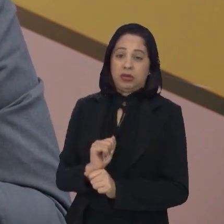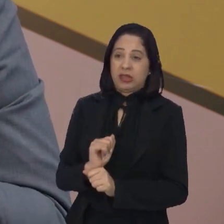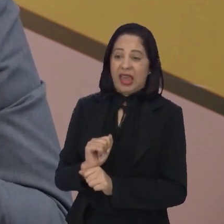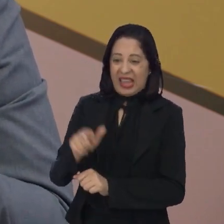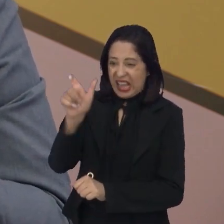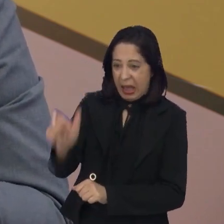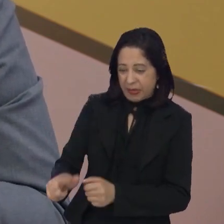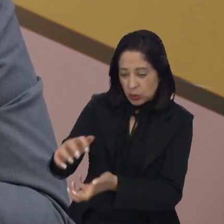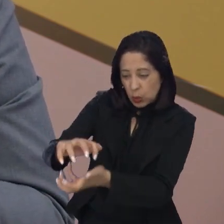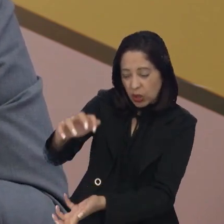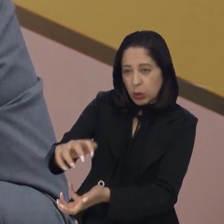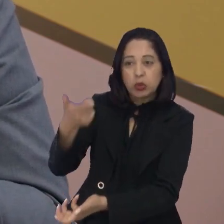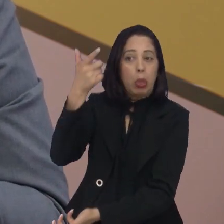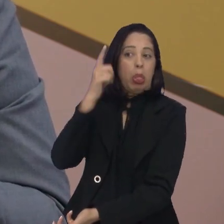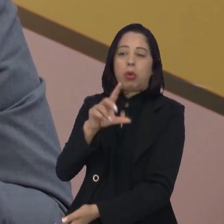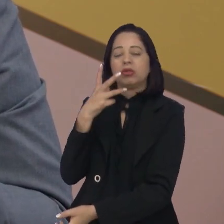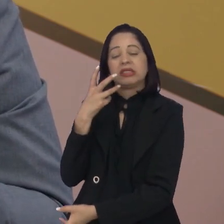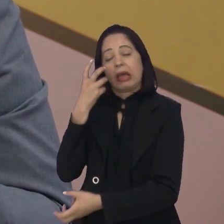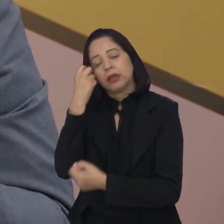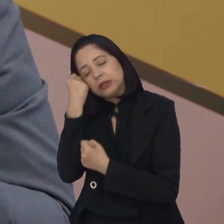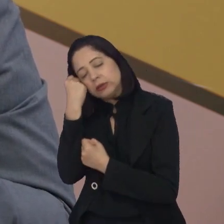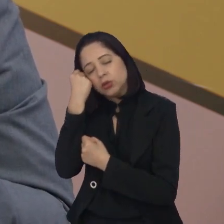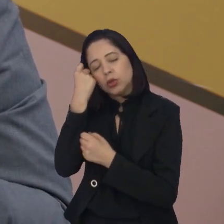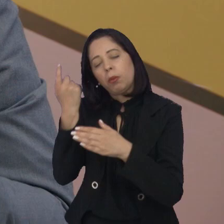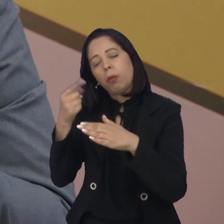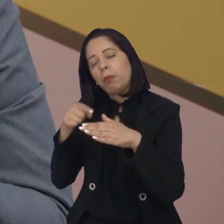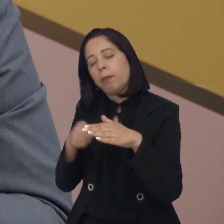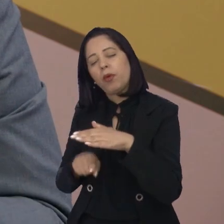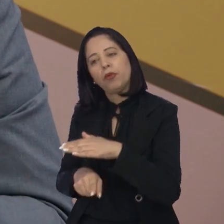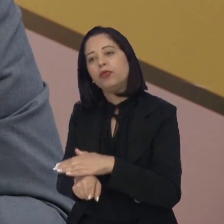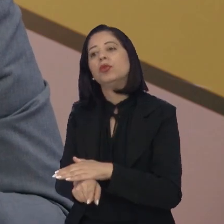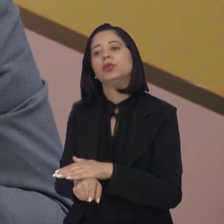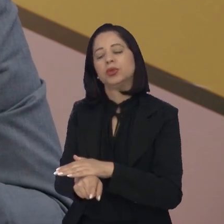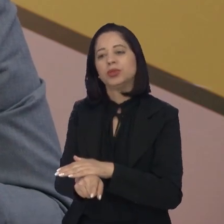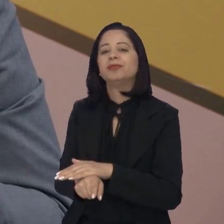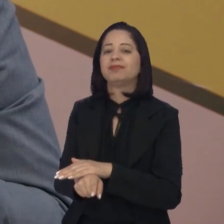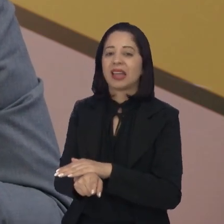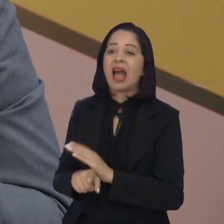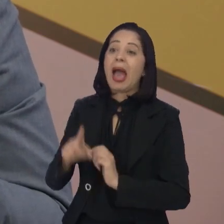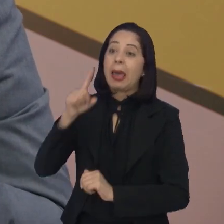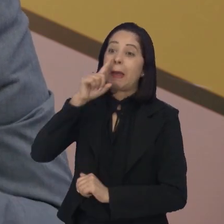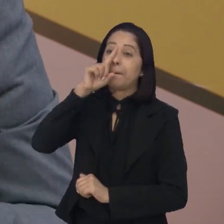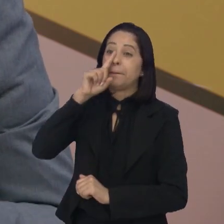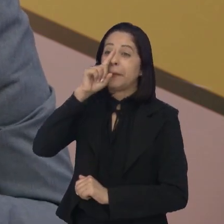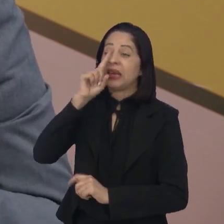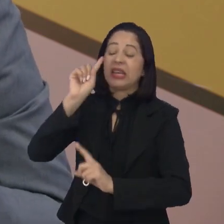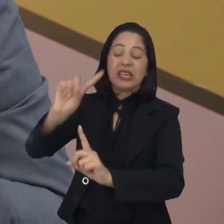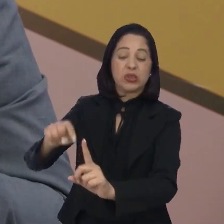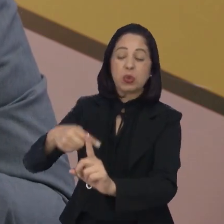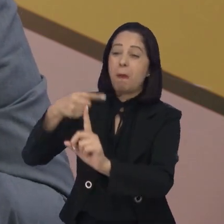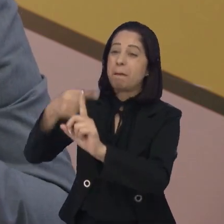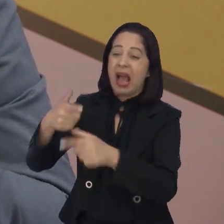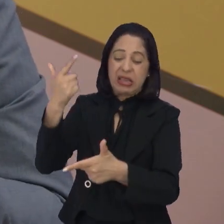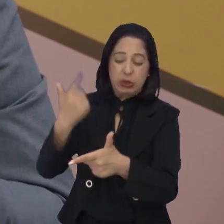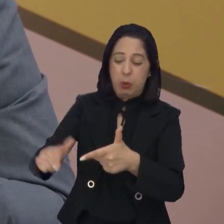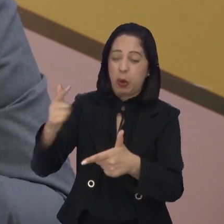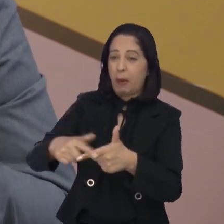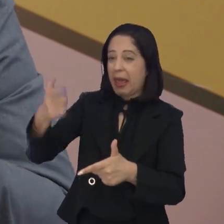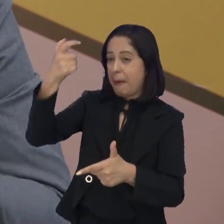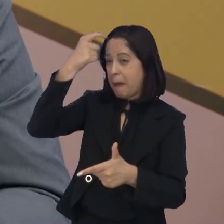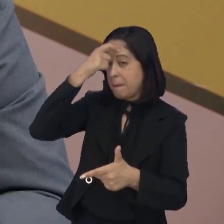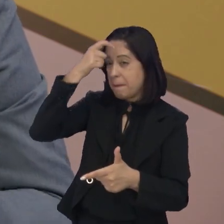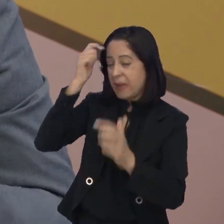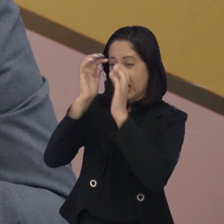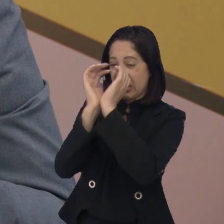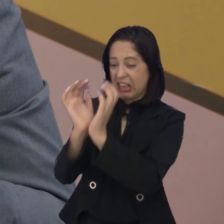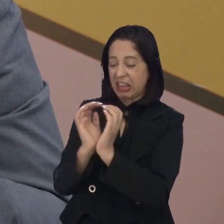consegue atingir esse sono, realmente ele tem muito maior risco de desenvolver quadros demenciais, riscos de desenvolver